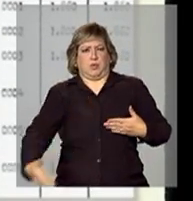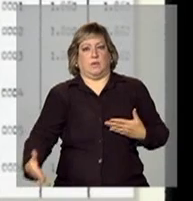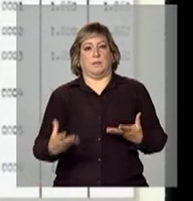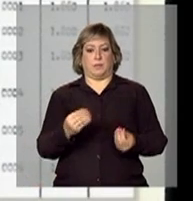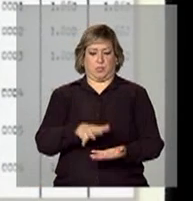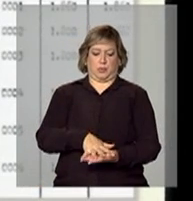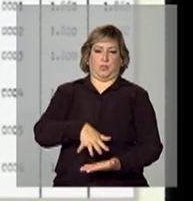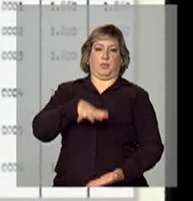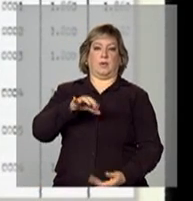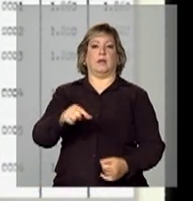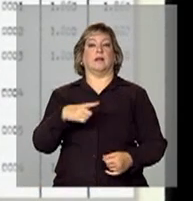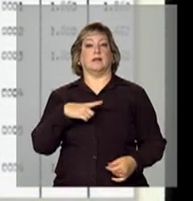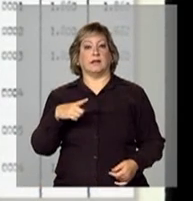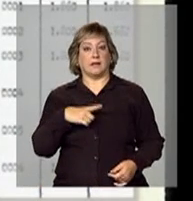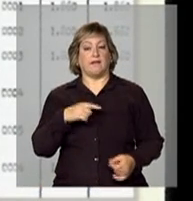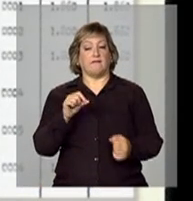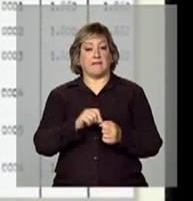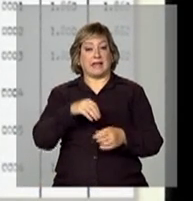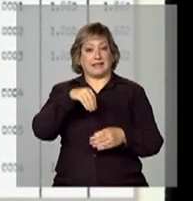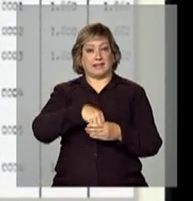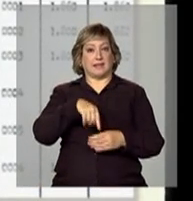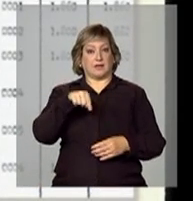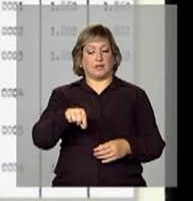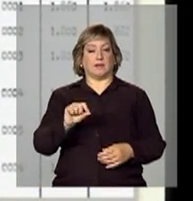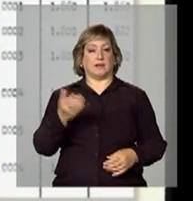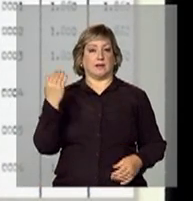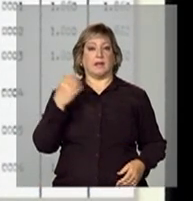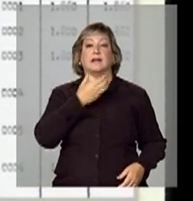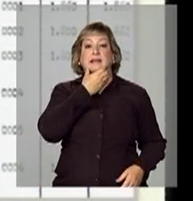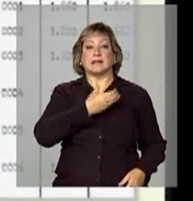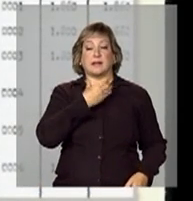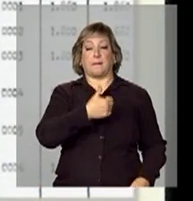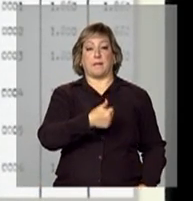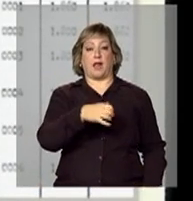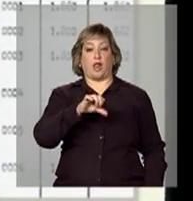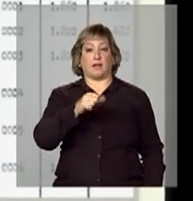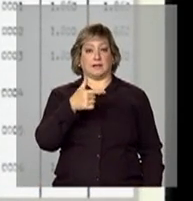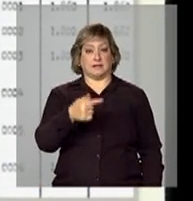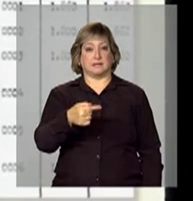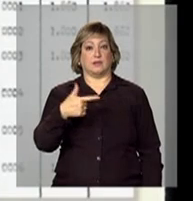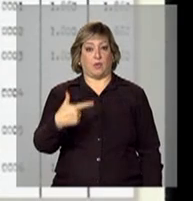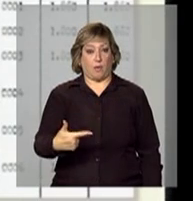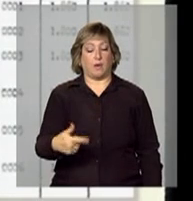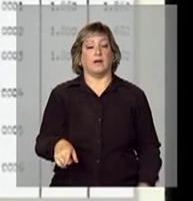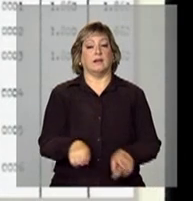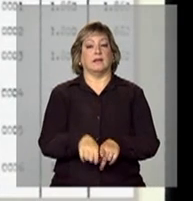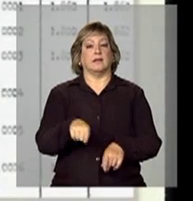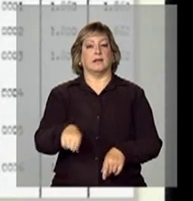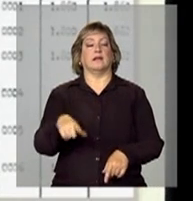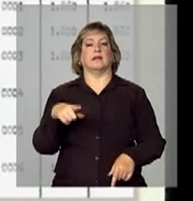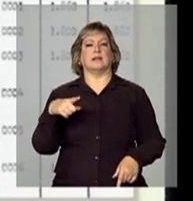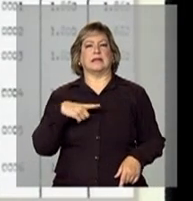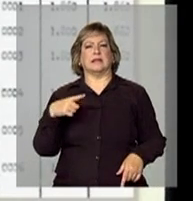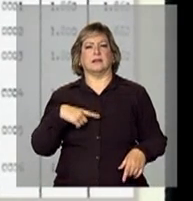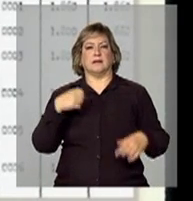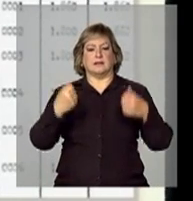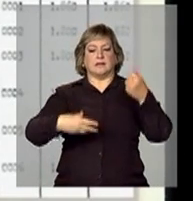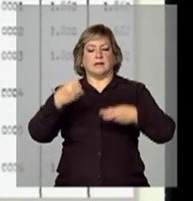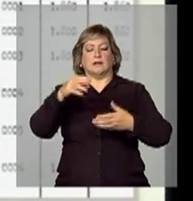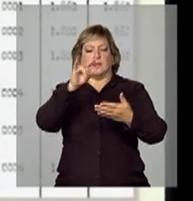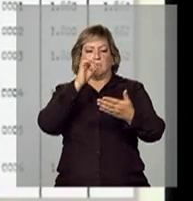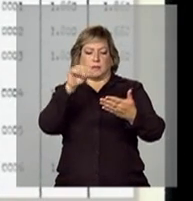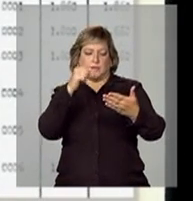no interior do CENIMAR em dezembro de 1972, e é um prontuário de pessoas